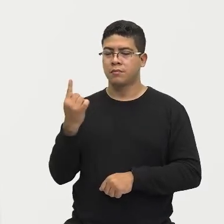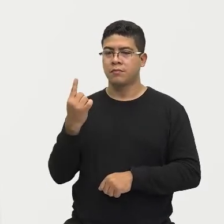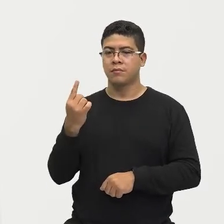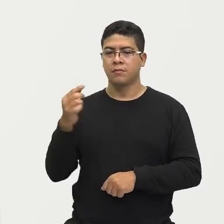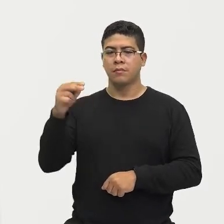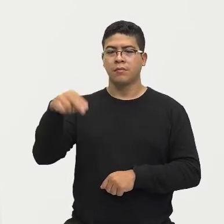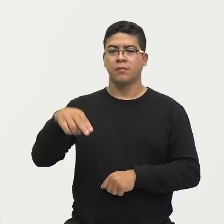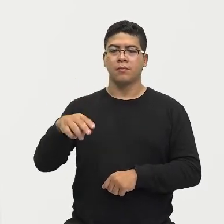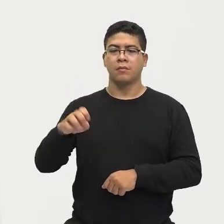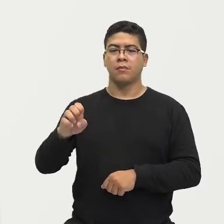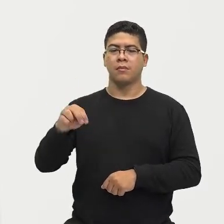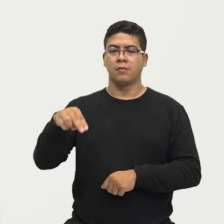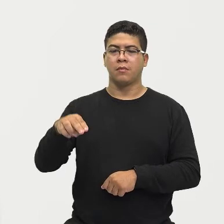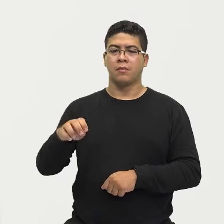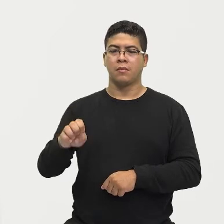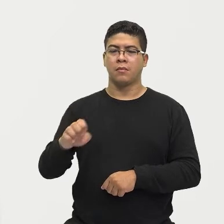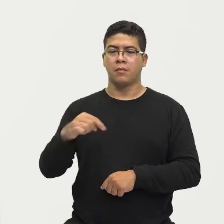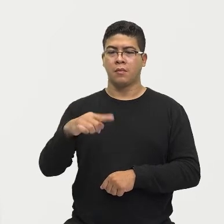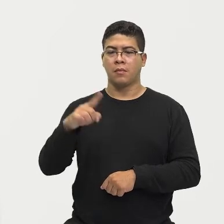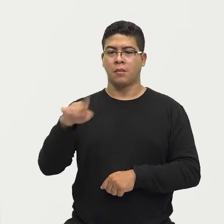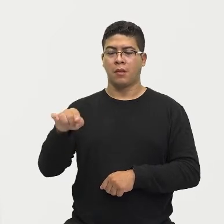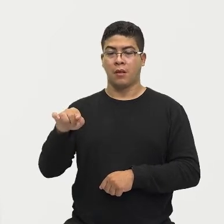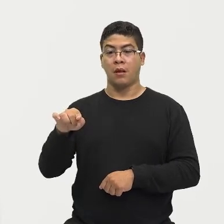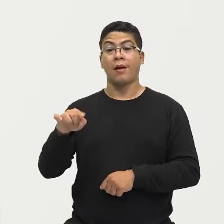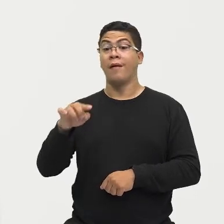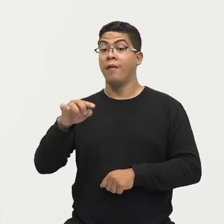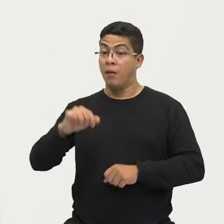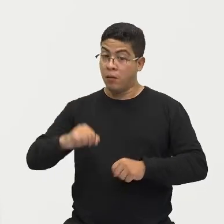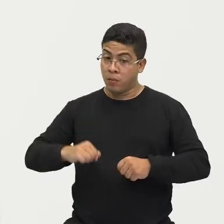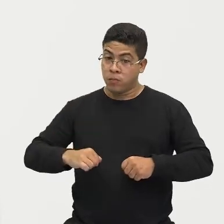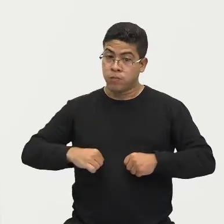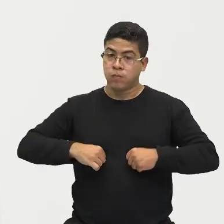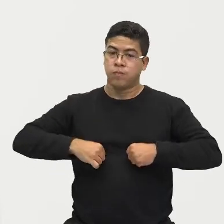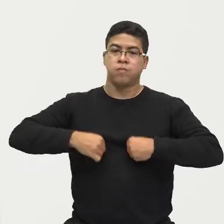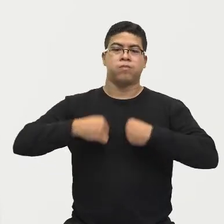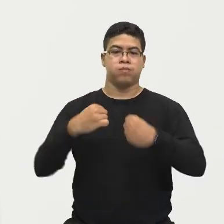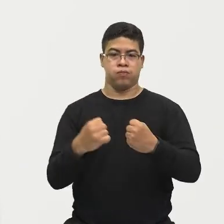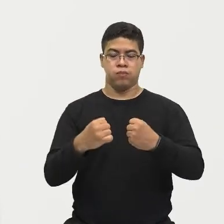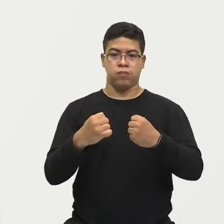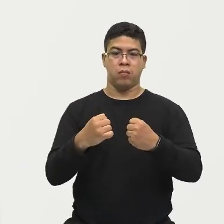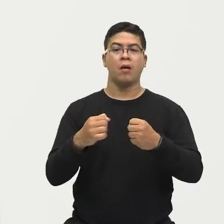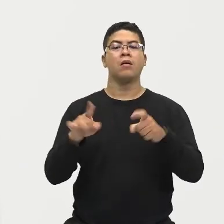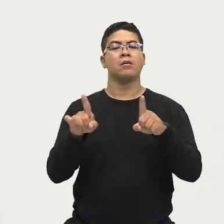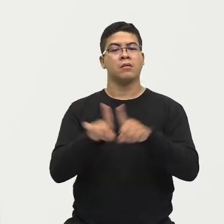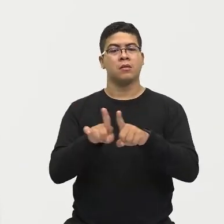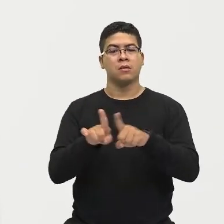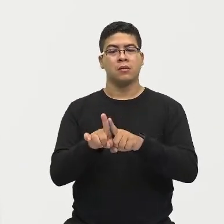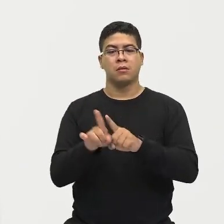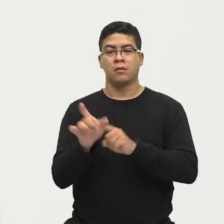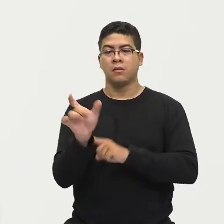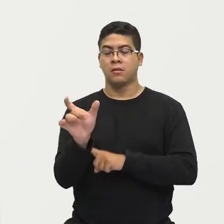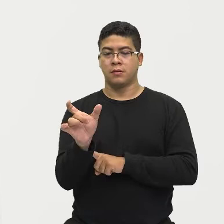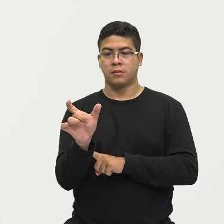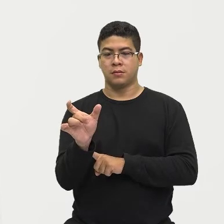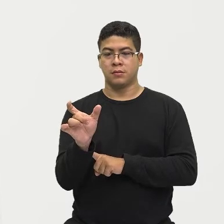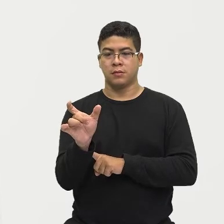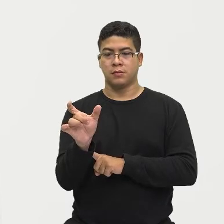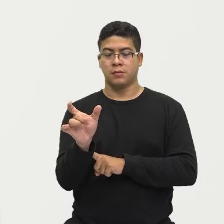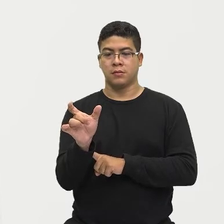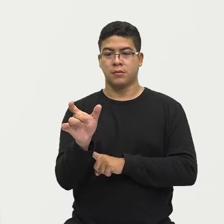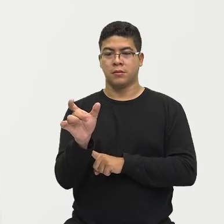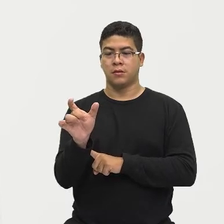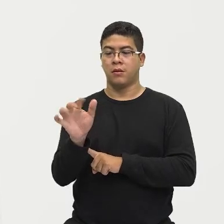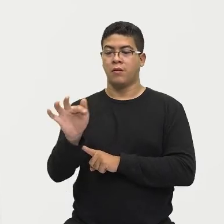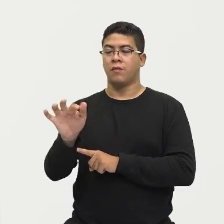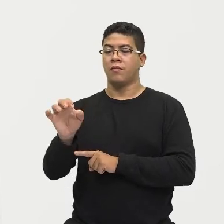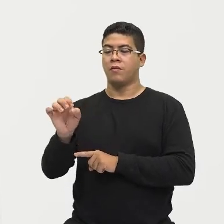sadio. Forte aqui é característica de quem? Do nenê, não é? É do nenê. Então,